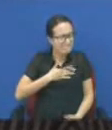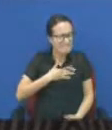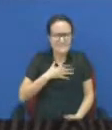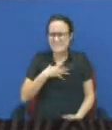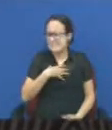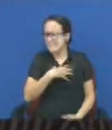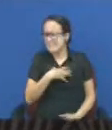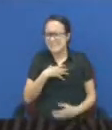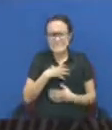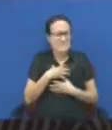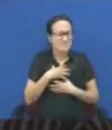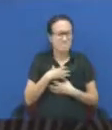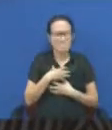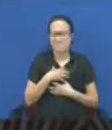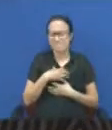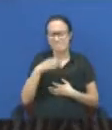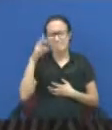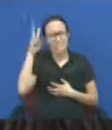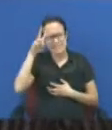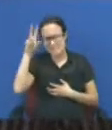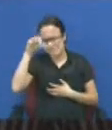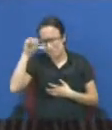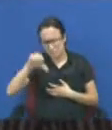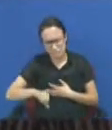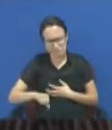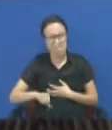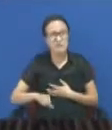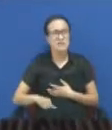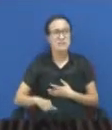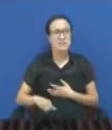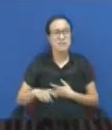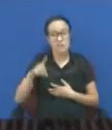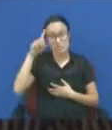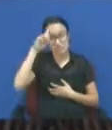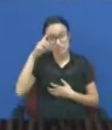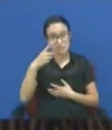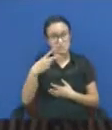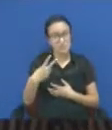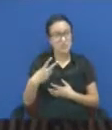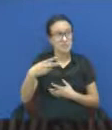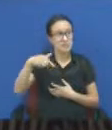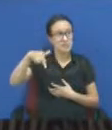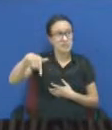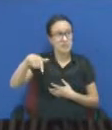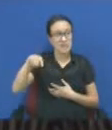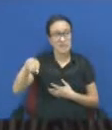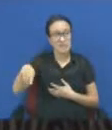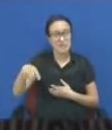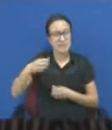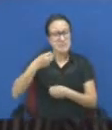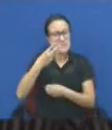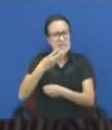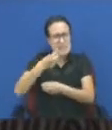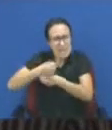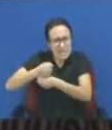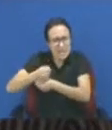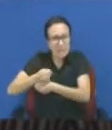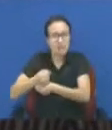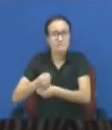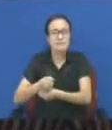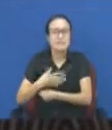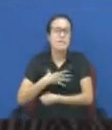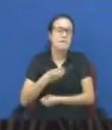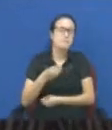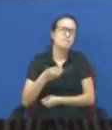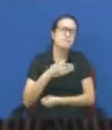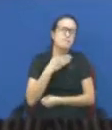já está marcado. Dia 27 agora faz 3 anos que eu perdi minha menina. Então, é o mês que a gente costuma lembrar,